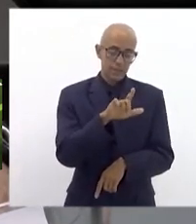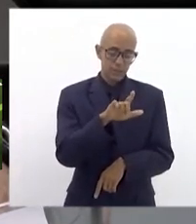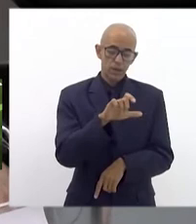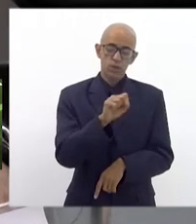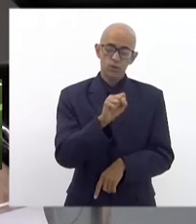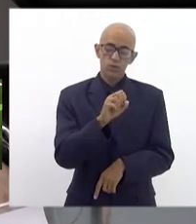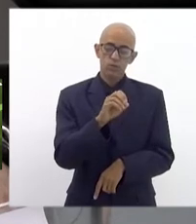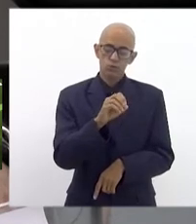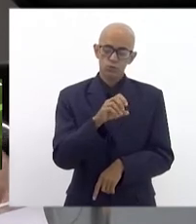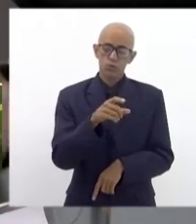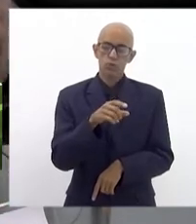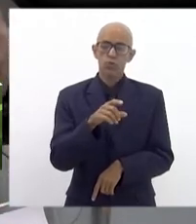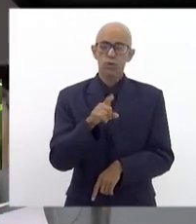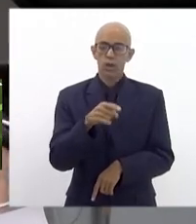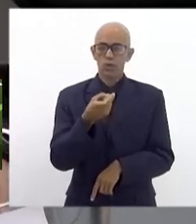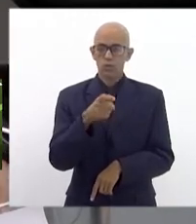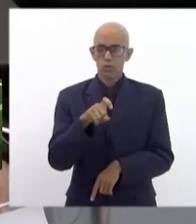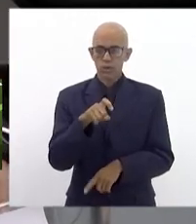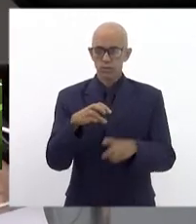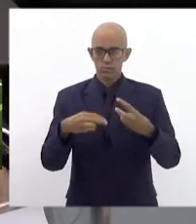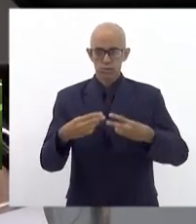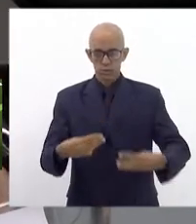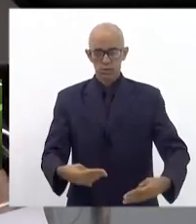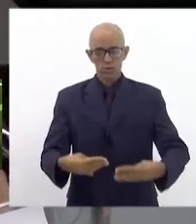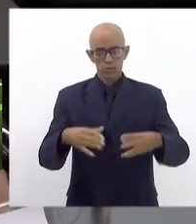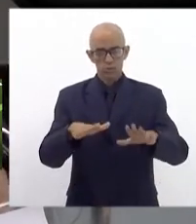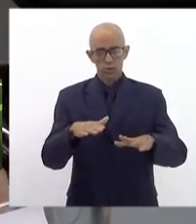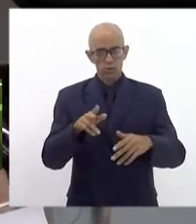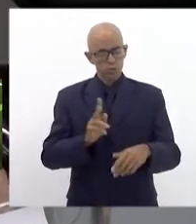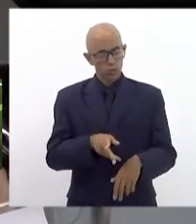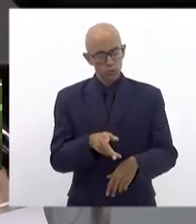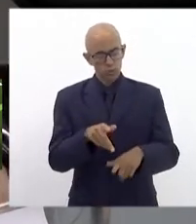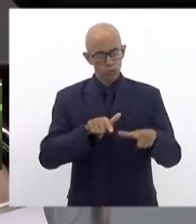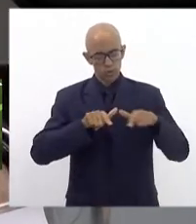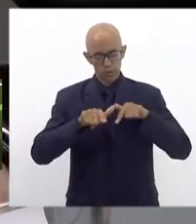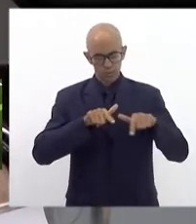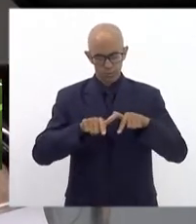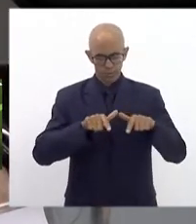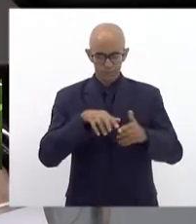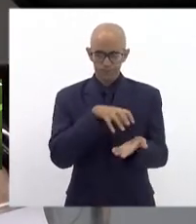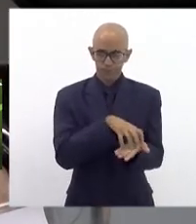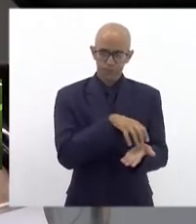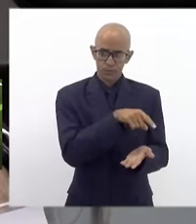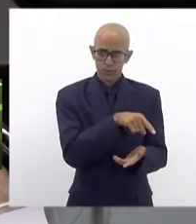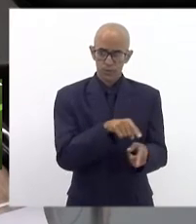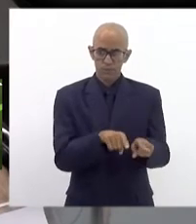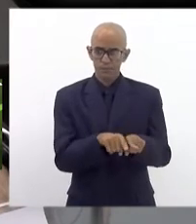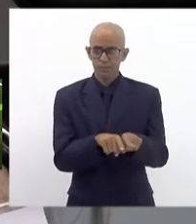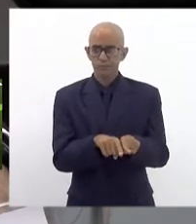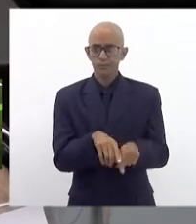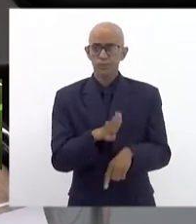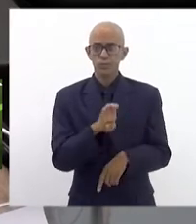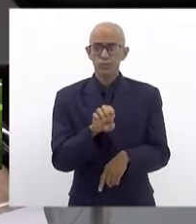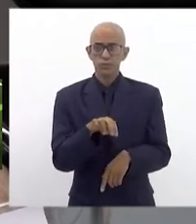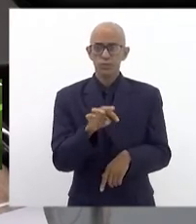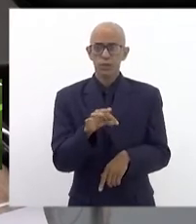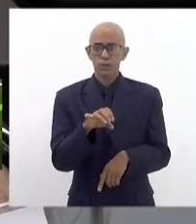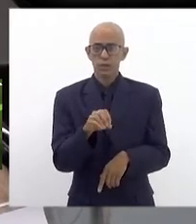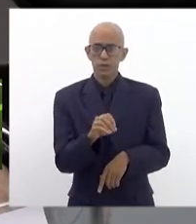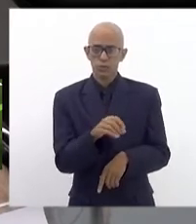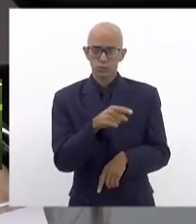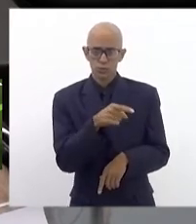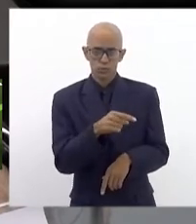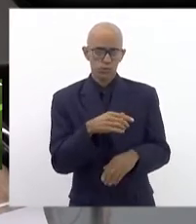né? Mas continua trabalhando em defesa do setor. Cumprimentar o Benito Paré, meu companheiro da área de tecnologia